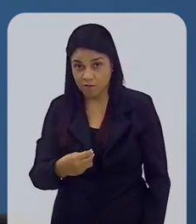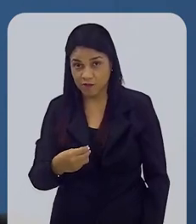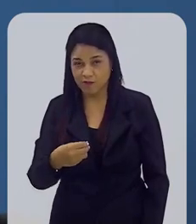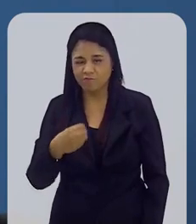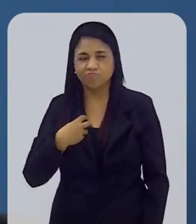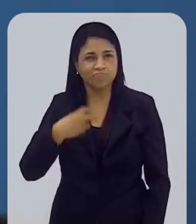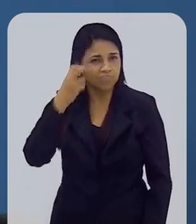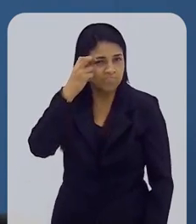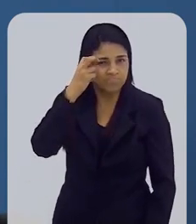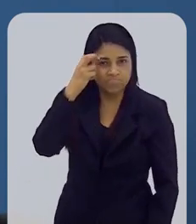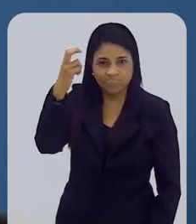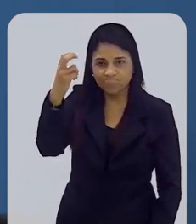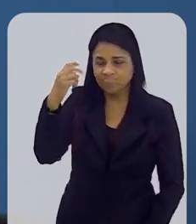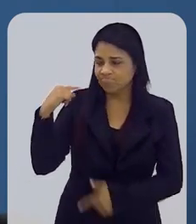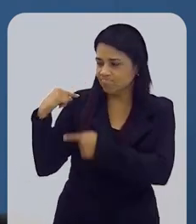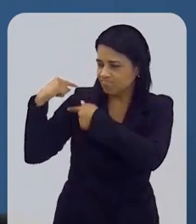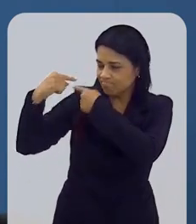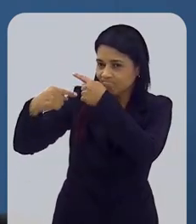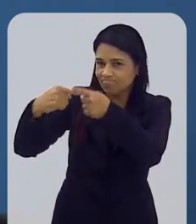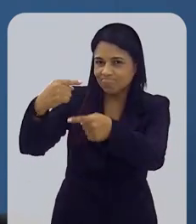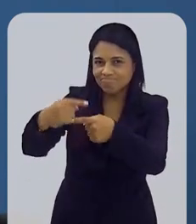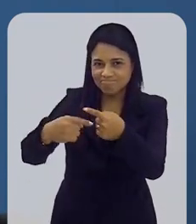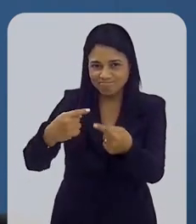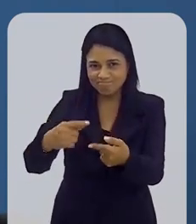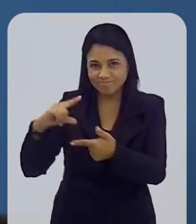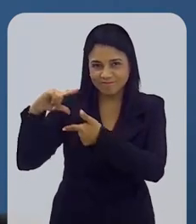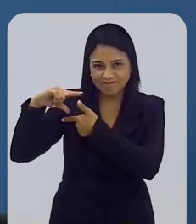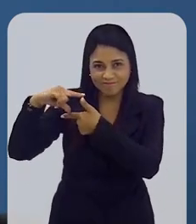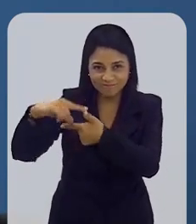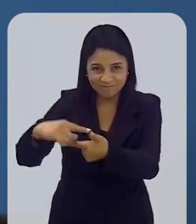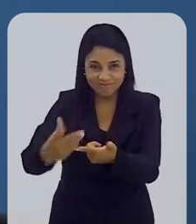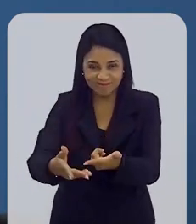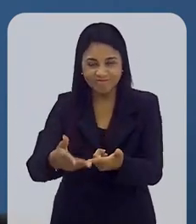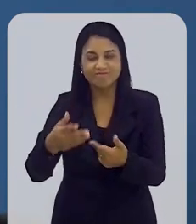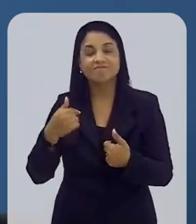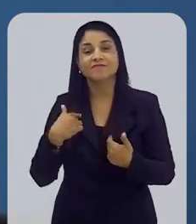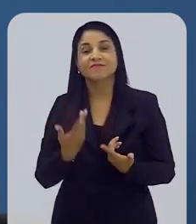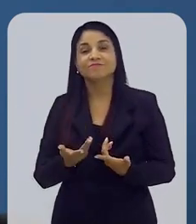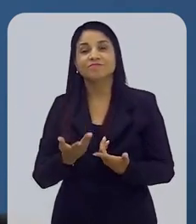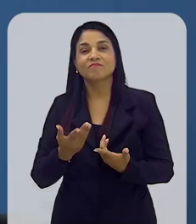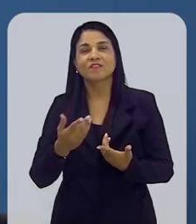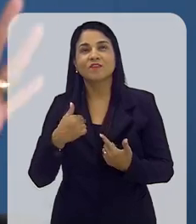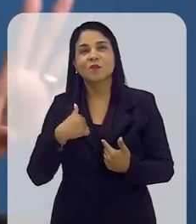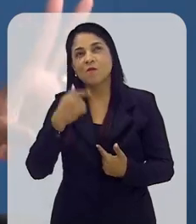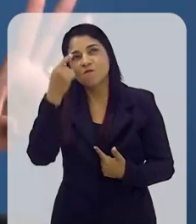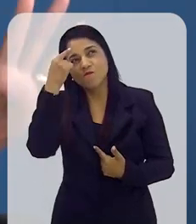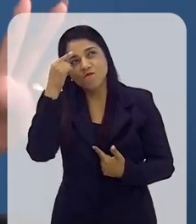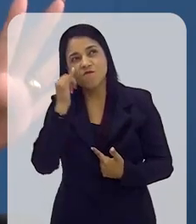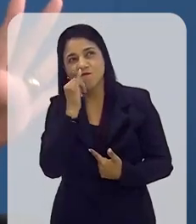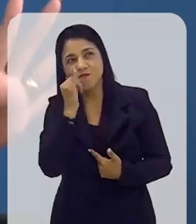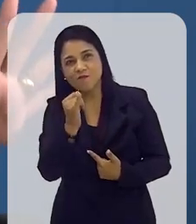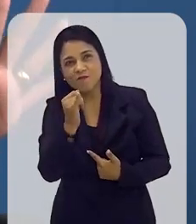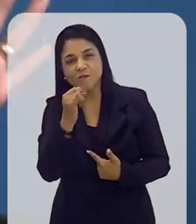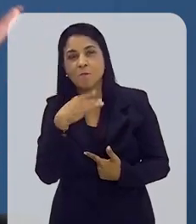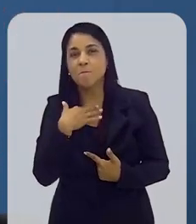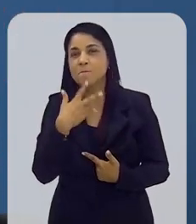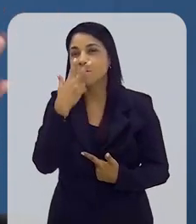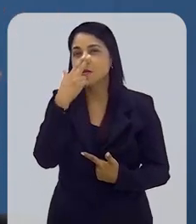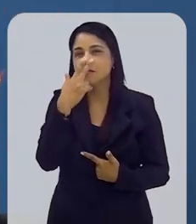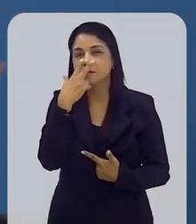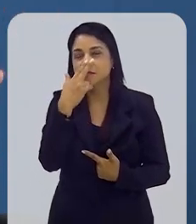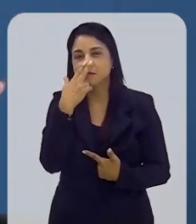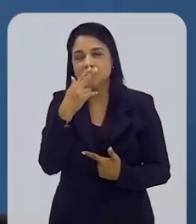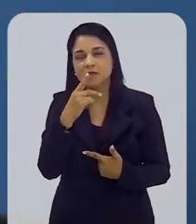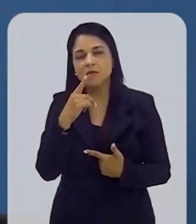tem toda aquela sabedoria ancestral, sabe? A minha avó, ela tinha toda... eu falava que era uma florestinha no quintal. E